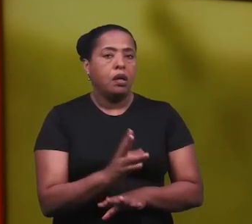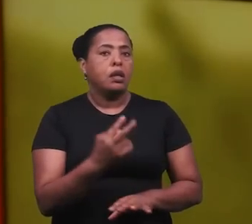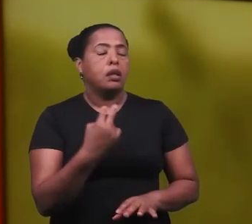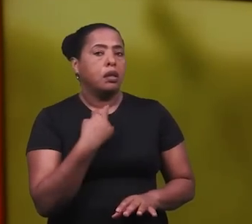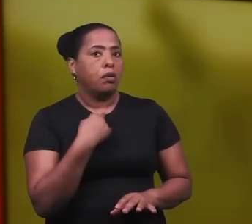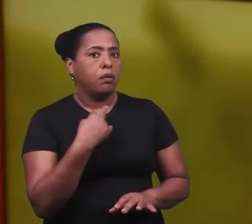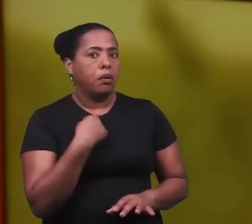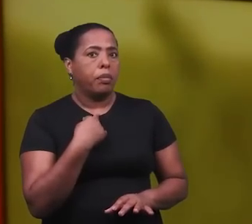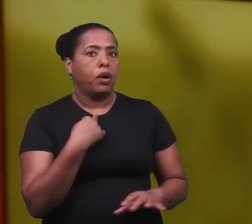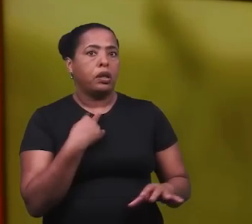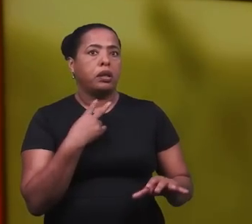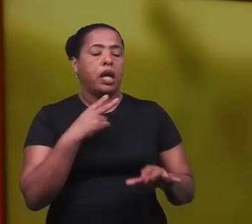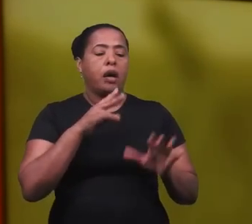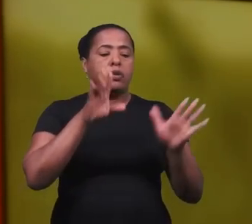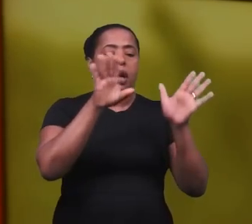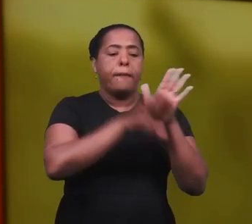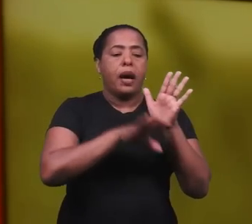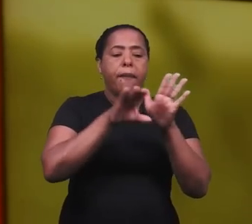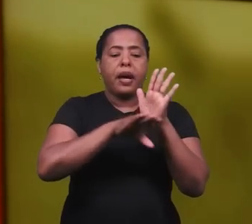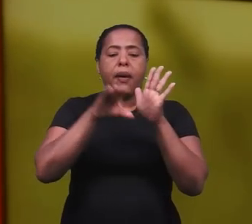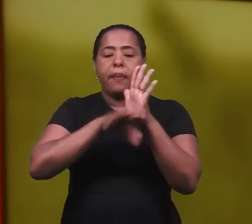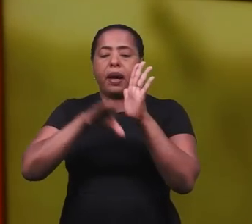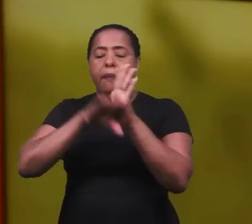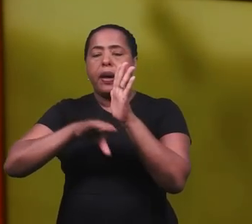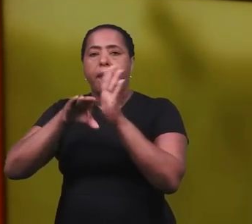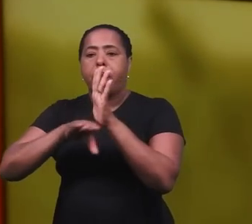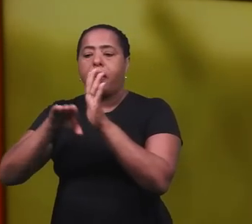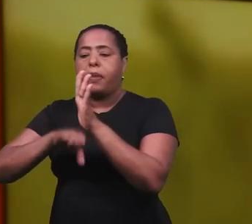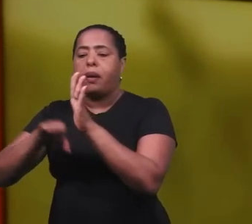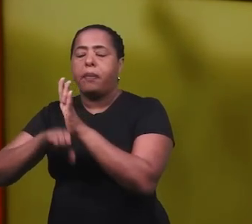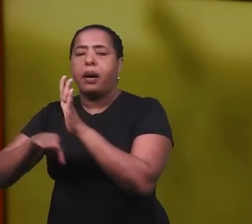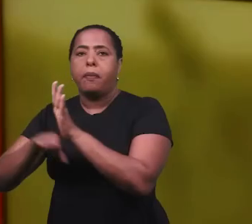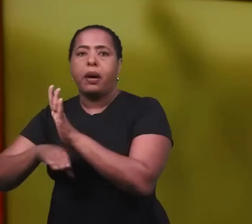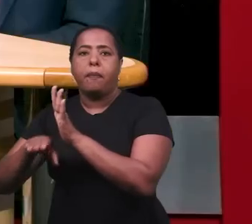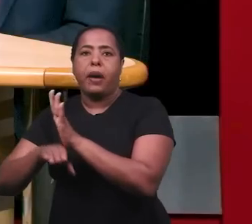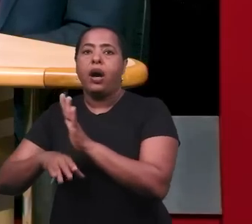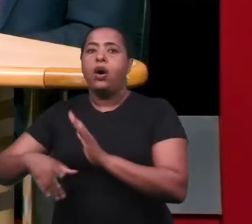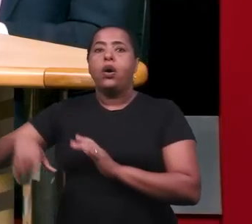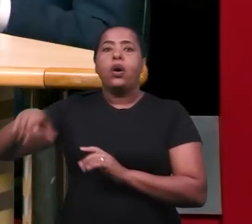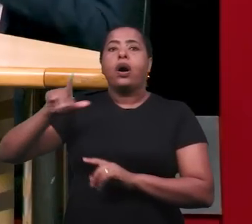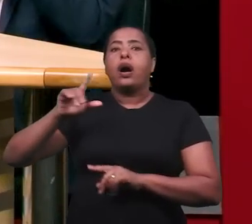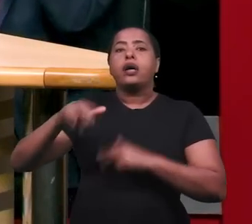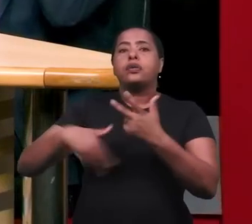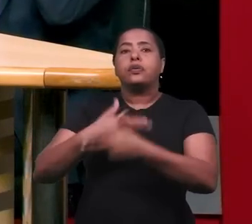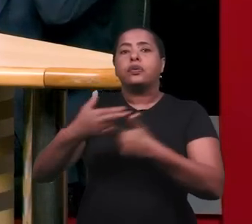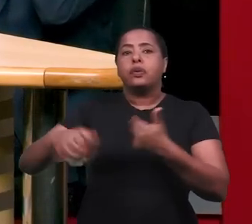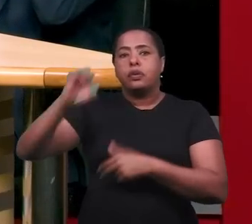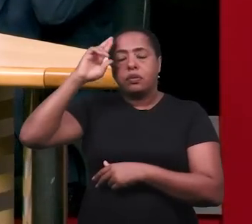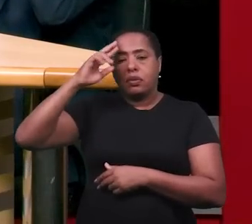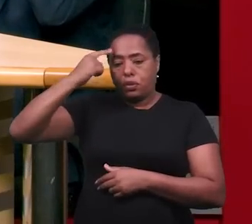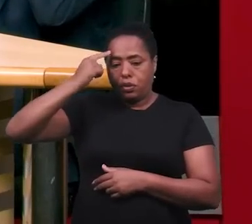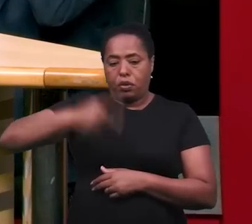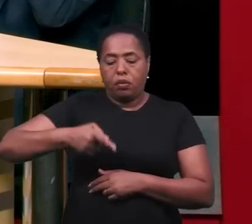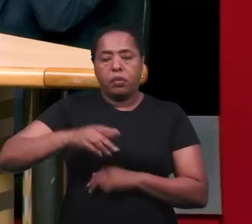vida há tudo um tempo determinado. E a gente não pode, na verdade,